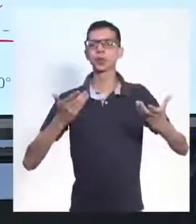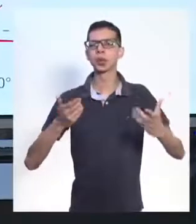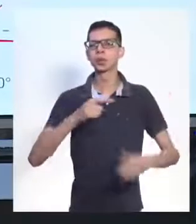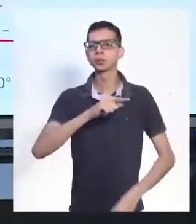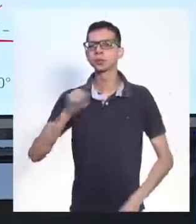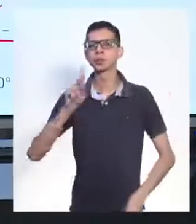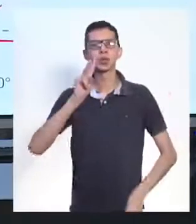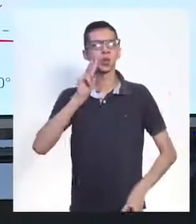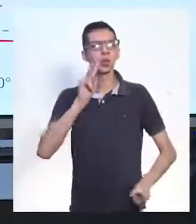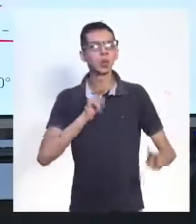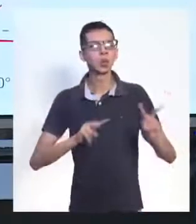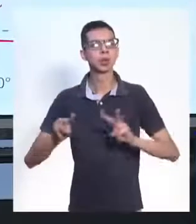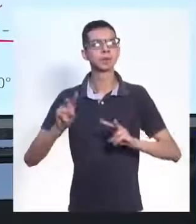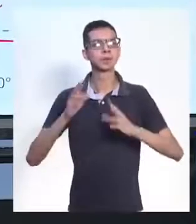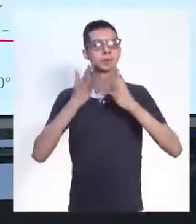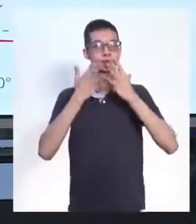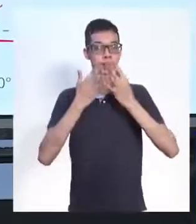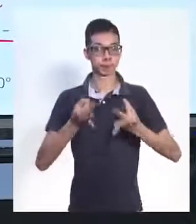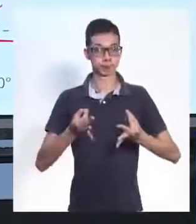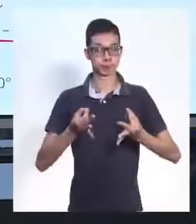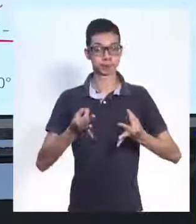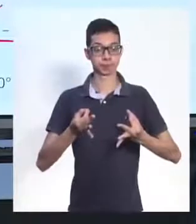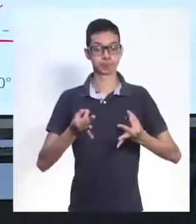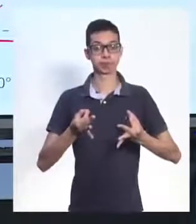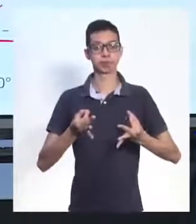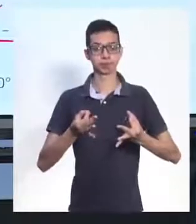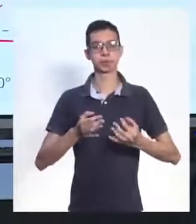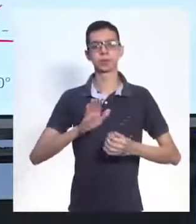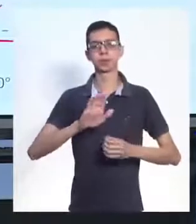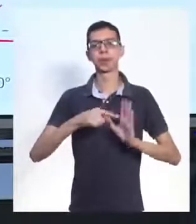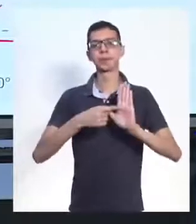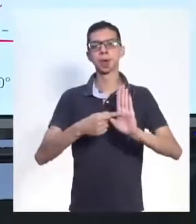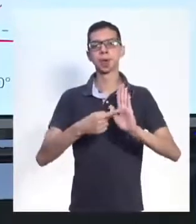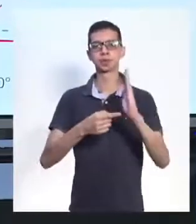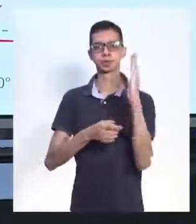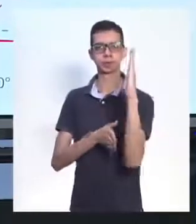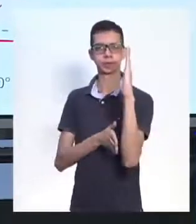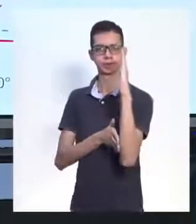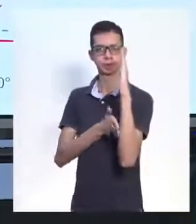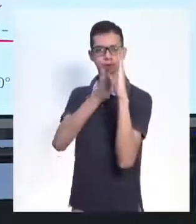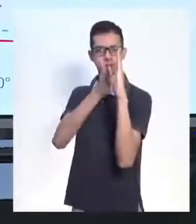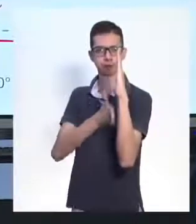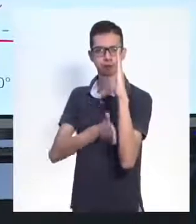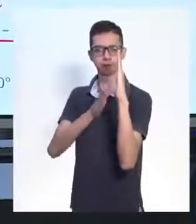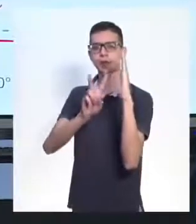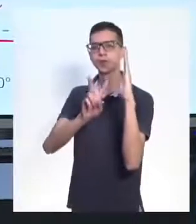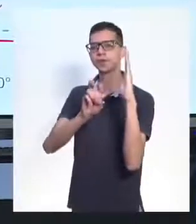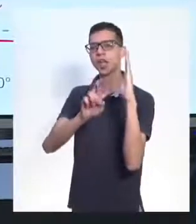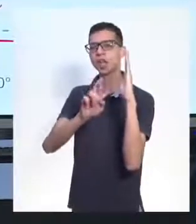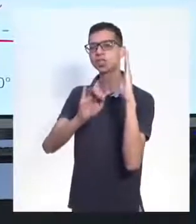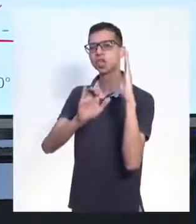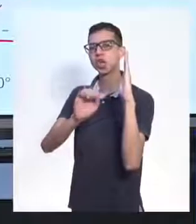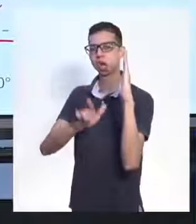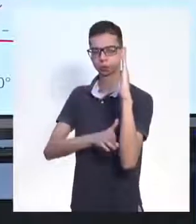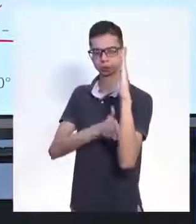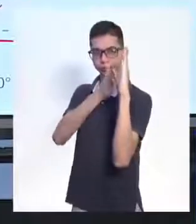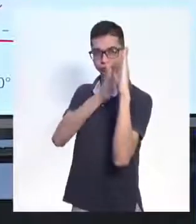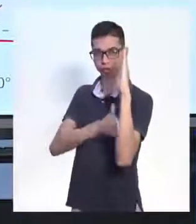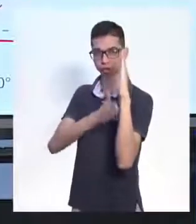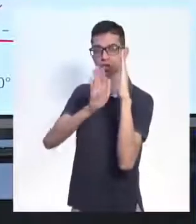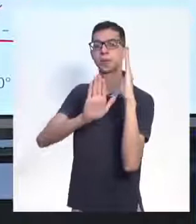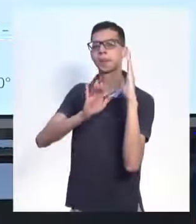estou colocando essa, no caso aí, numa vertical. Né, Osmar? Eu estou colocando ele na vertical. E